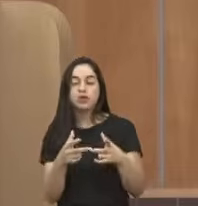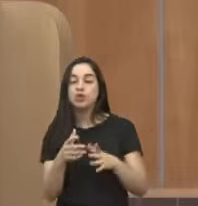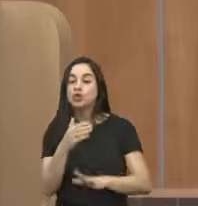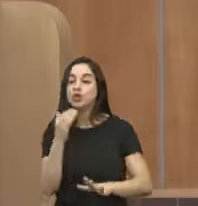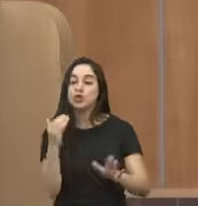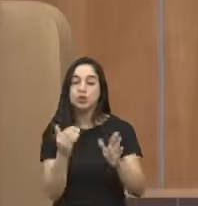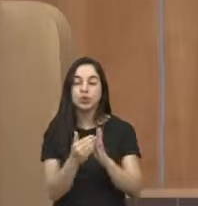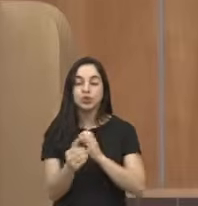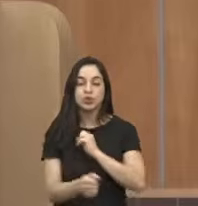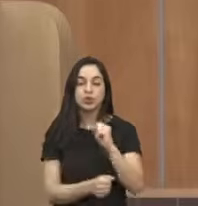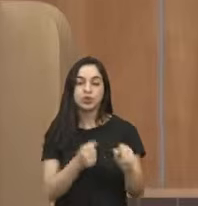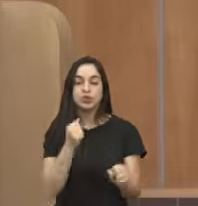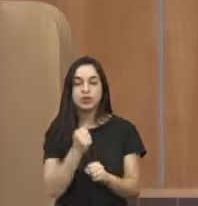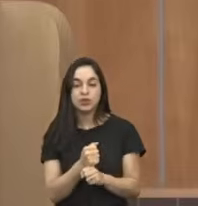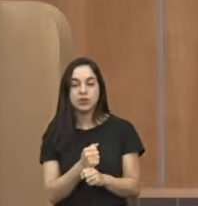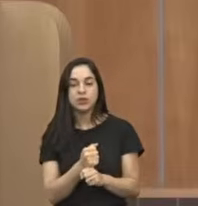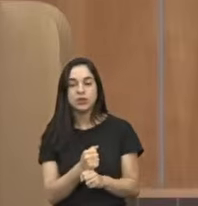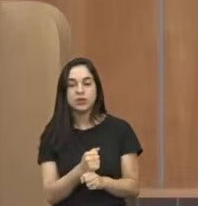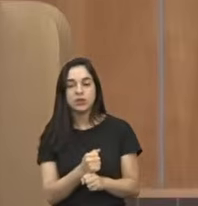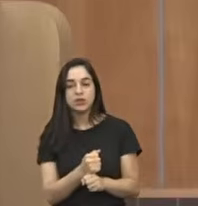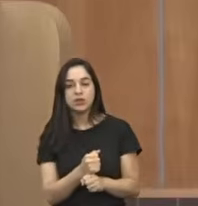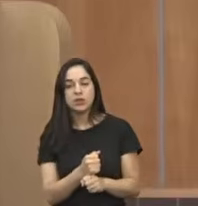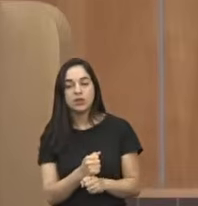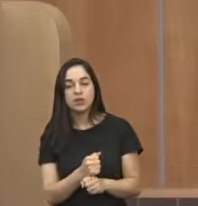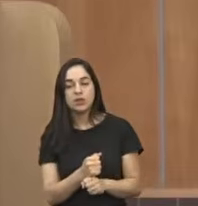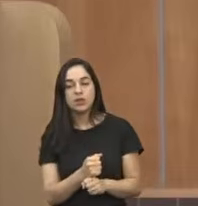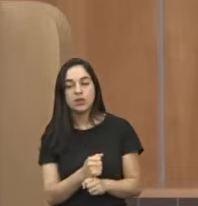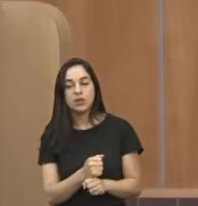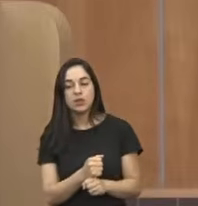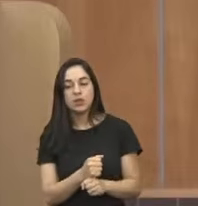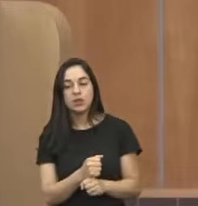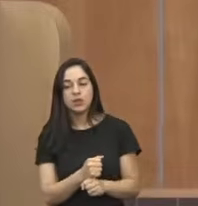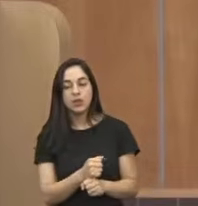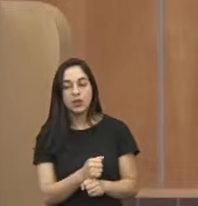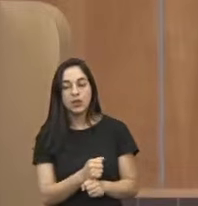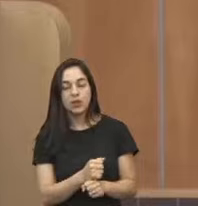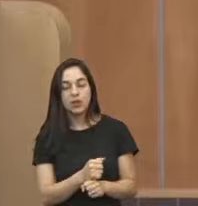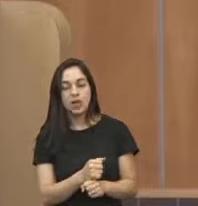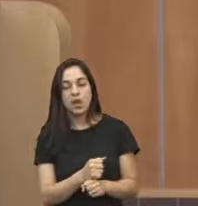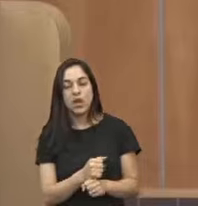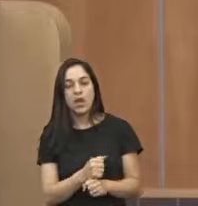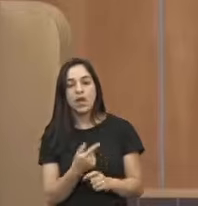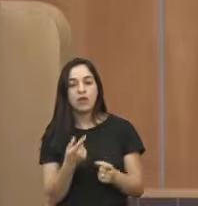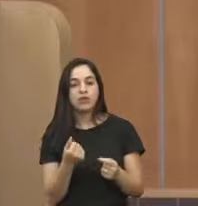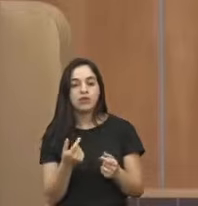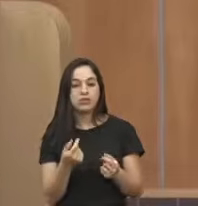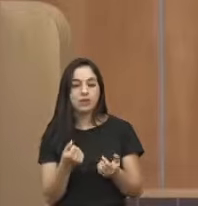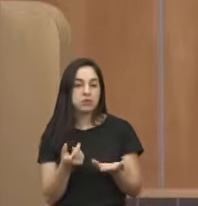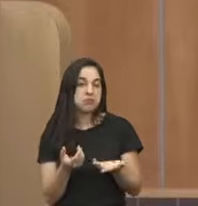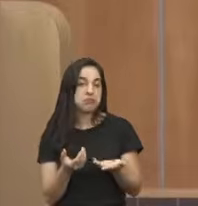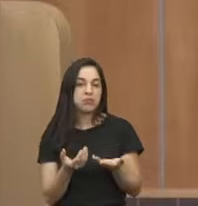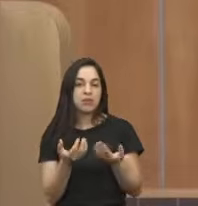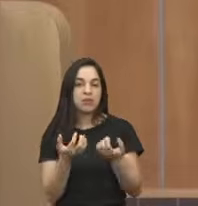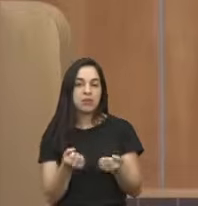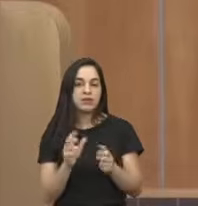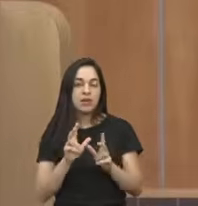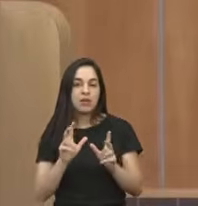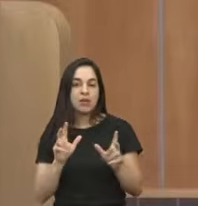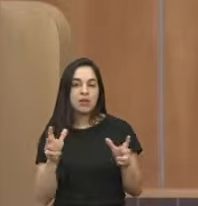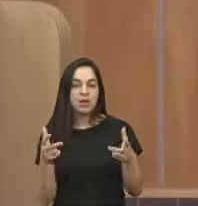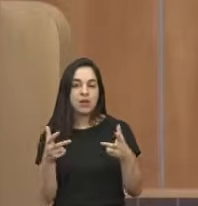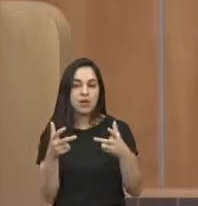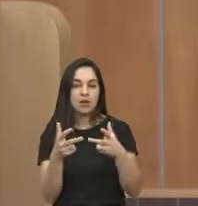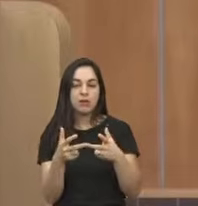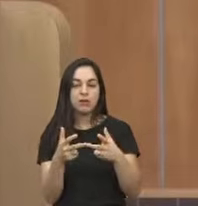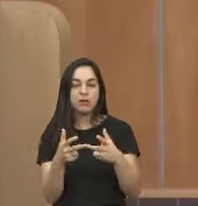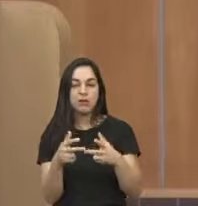anos, devolve dinheiro do duodécimo. Duodécimo, para quem não sabe, é o recurso que é repassado para a Câmara Municipal e todos os